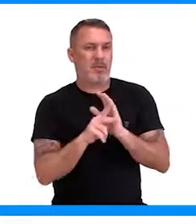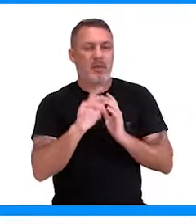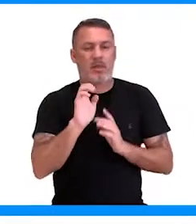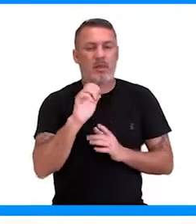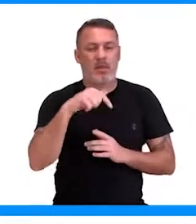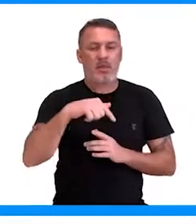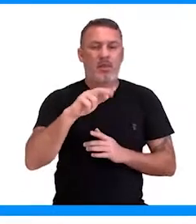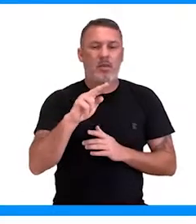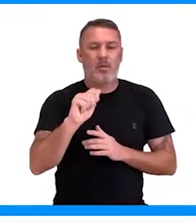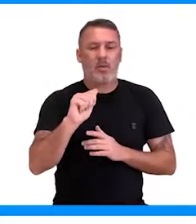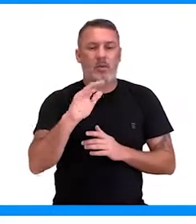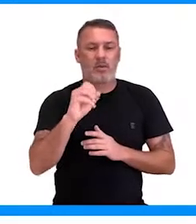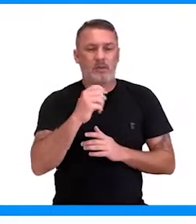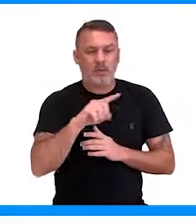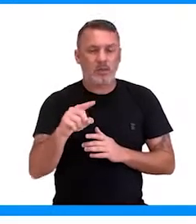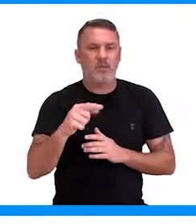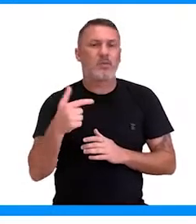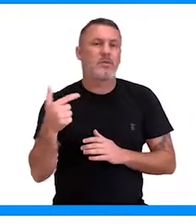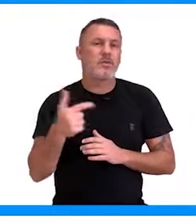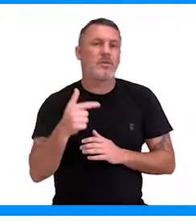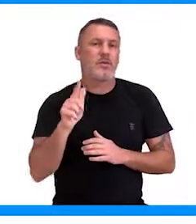matemática?